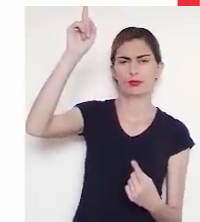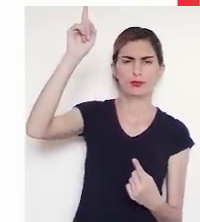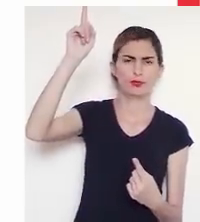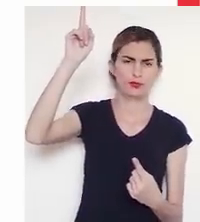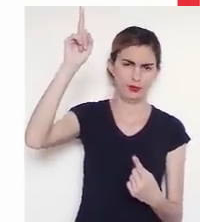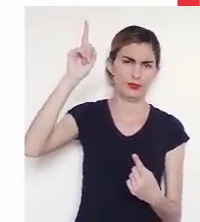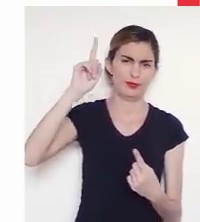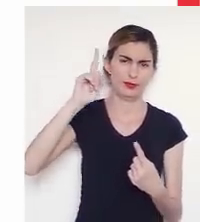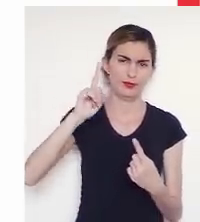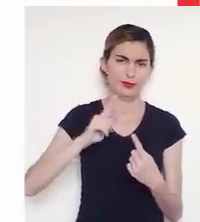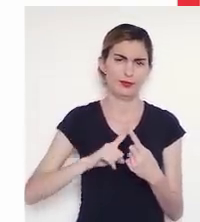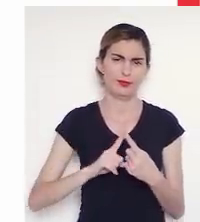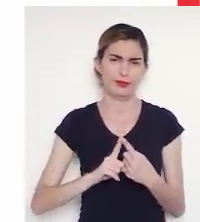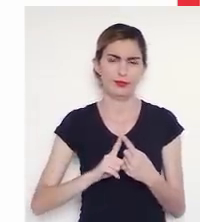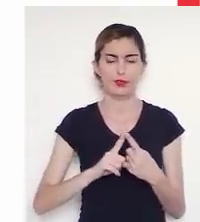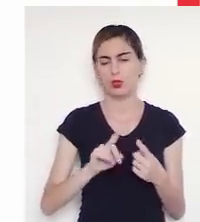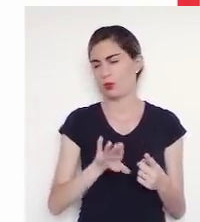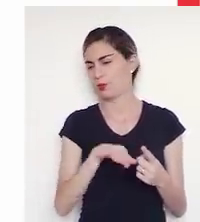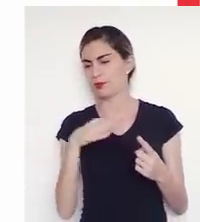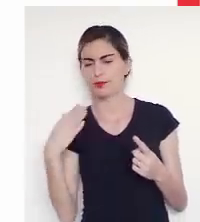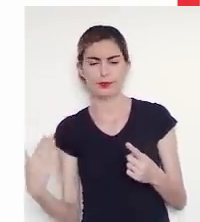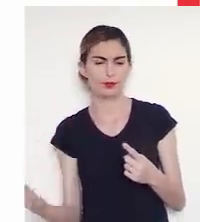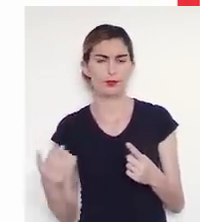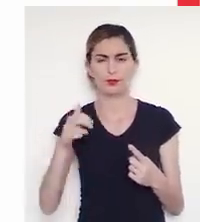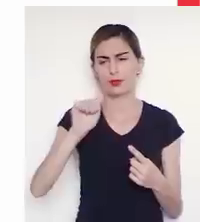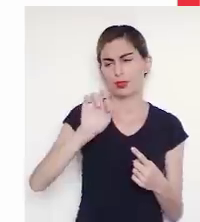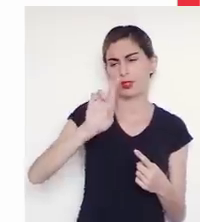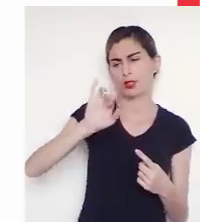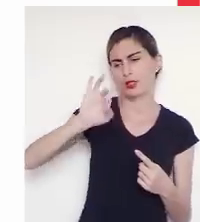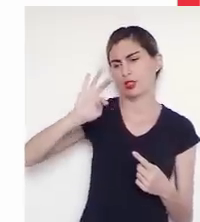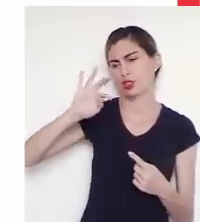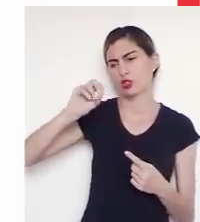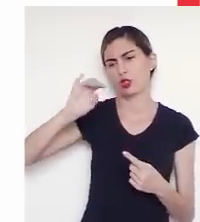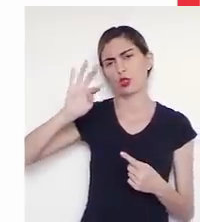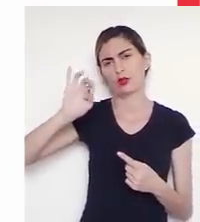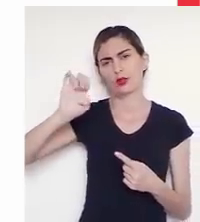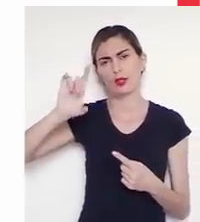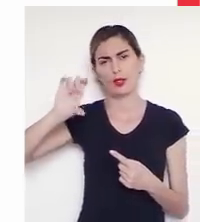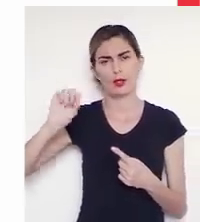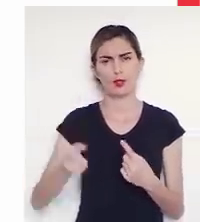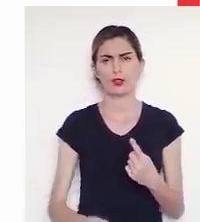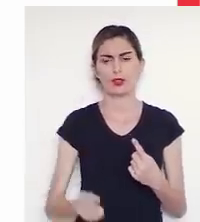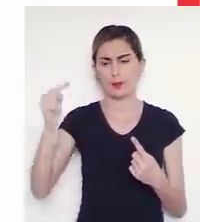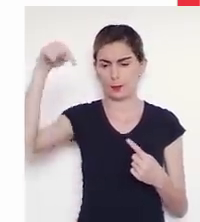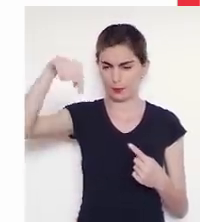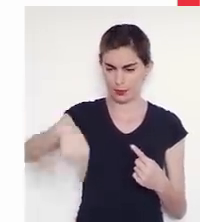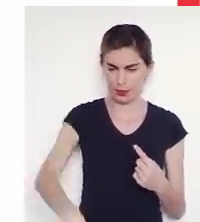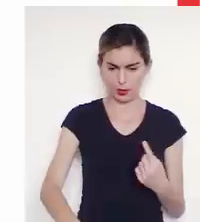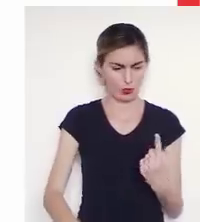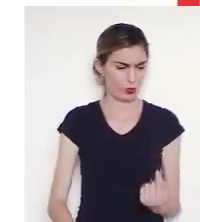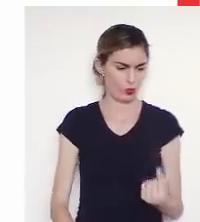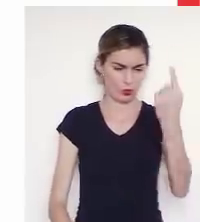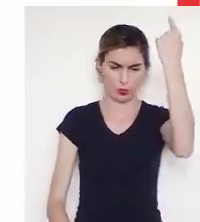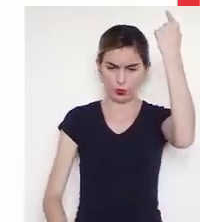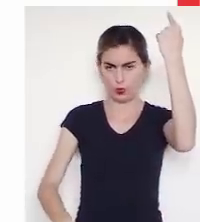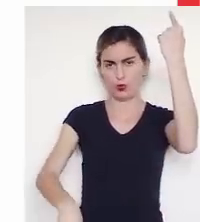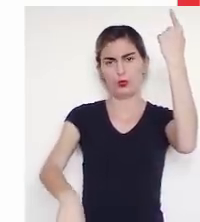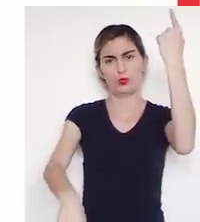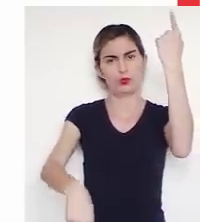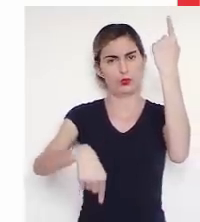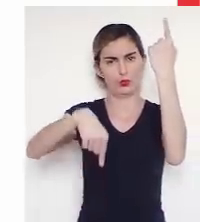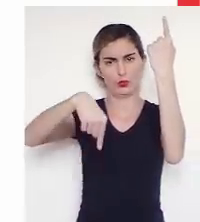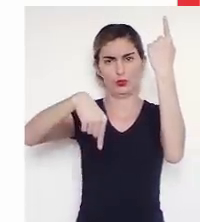mundo das ideias. Ao seu lado, Aristóteles, apontando para baixo, o mundo